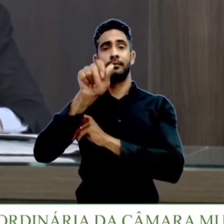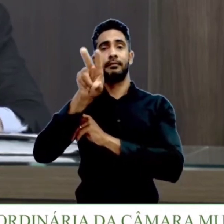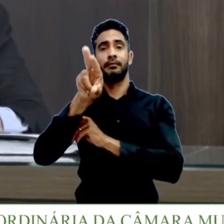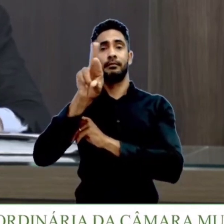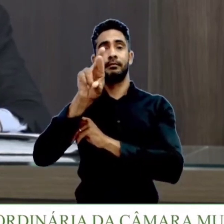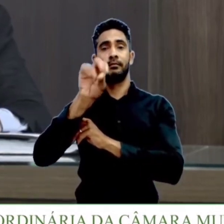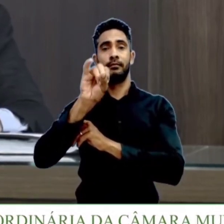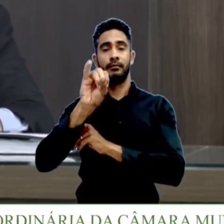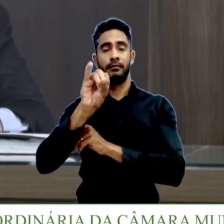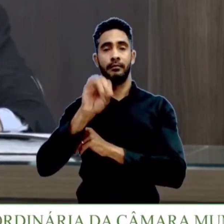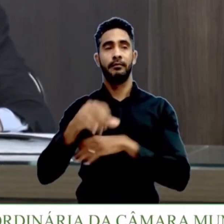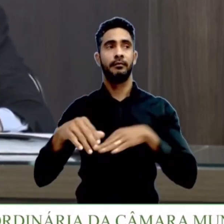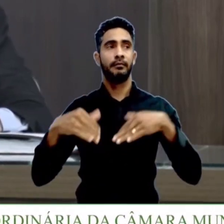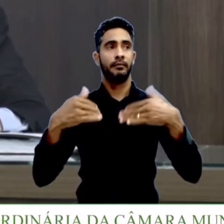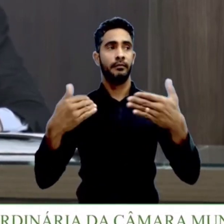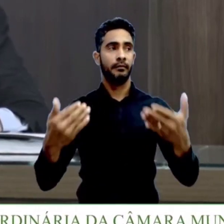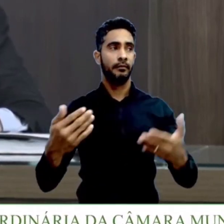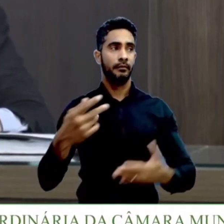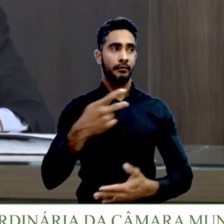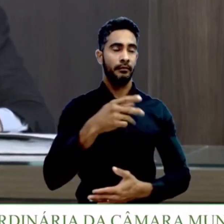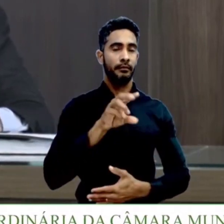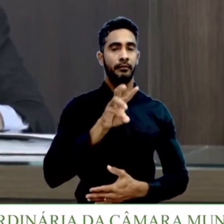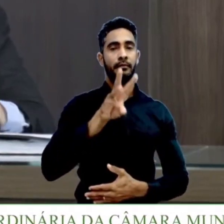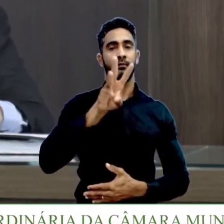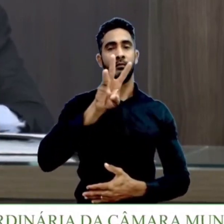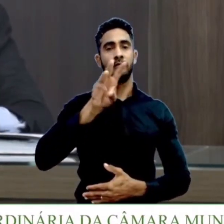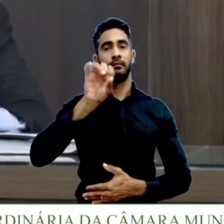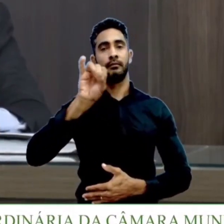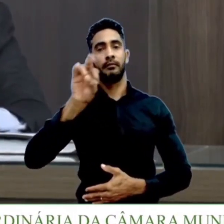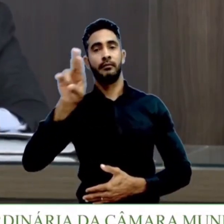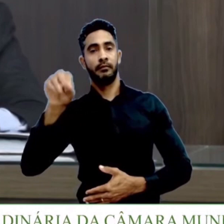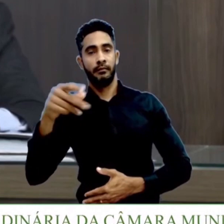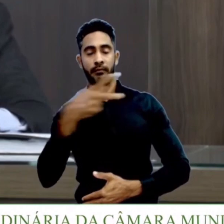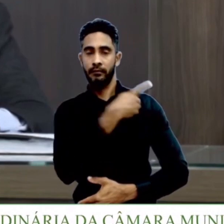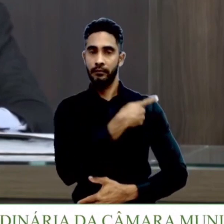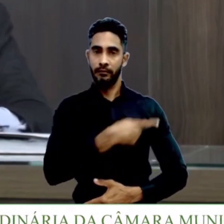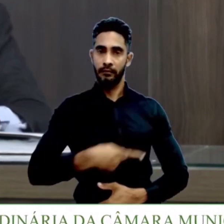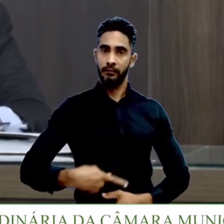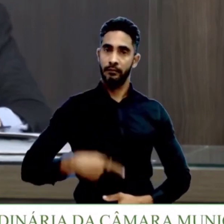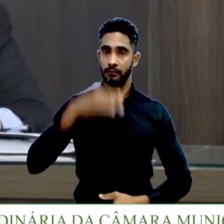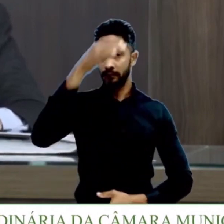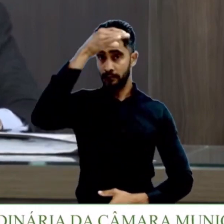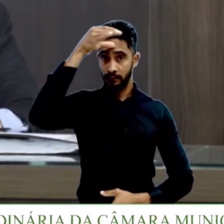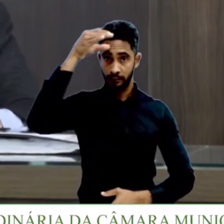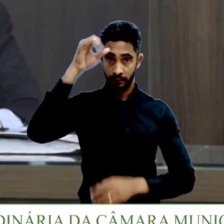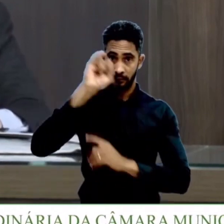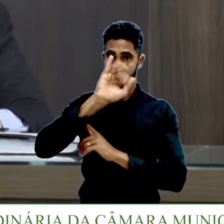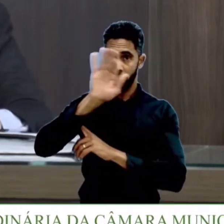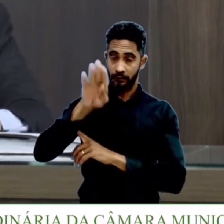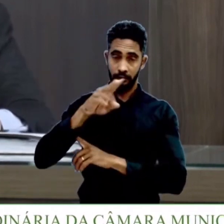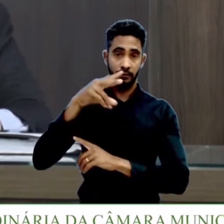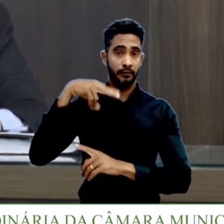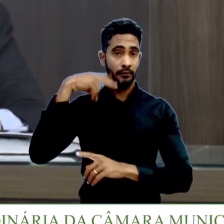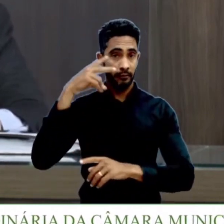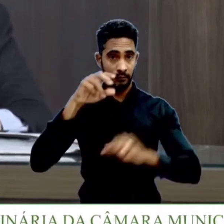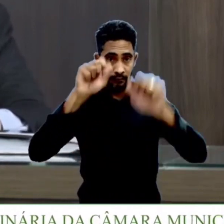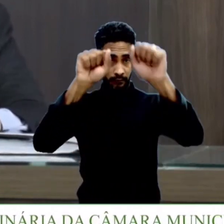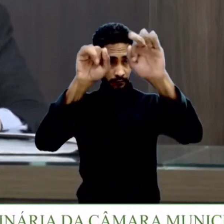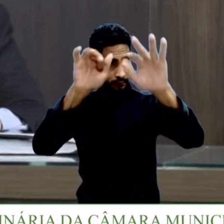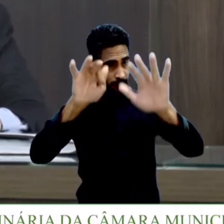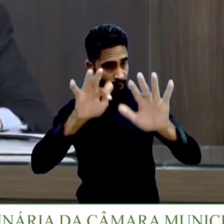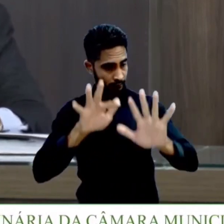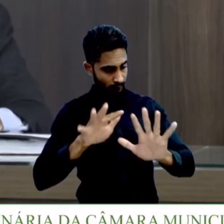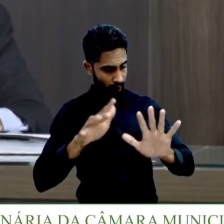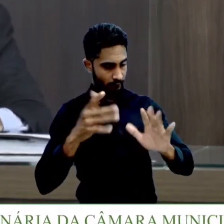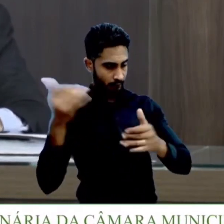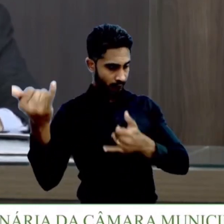Cordeiro. Excelentíssimo senhor Willis Carlos Lopes, presidente da Câmara Municipal de Janaúba. O vereador subassinado vem,